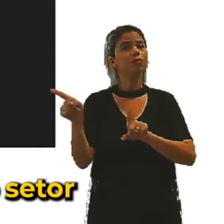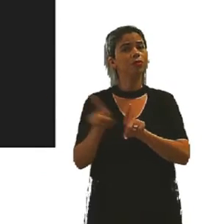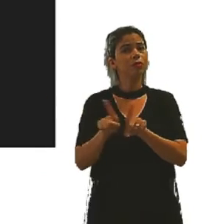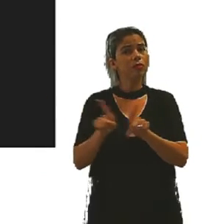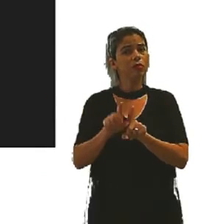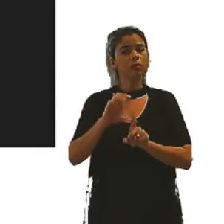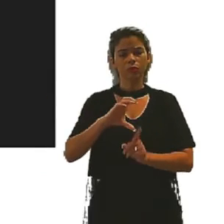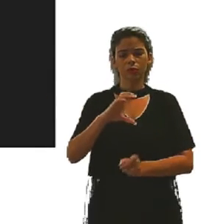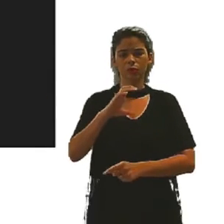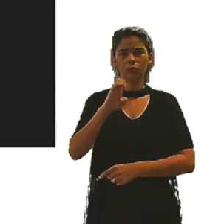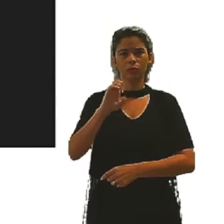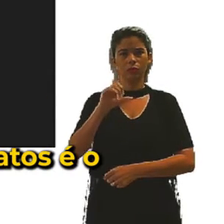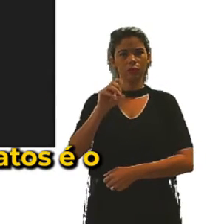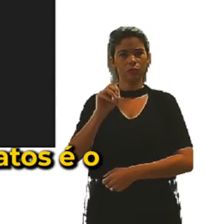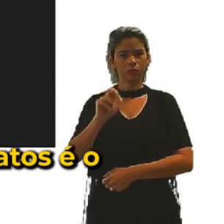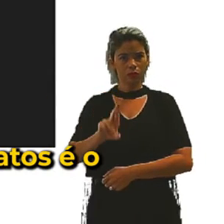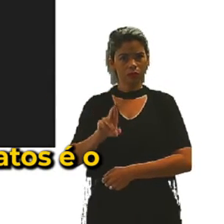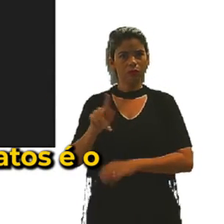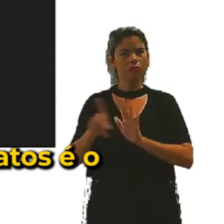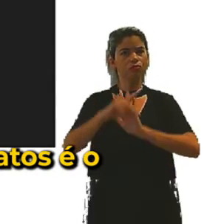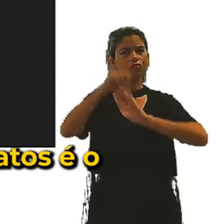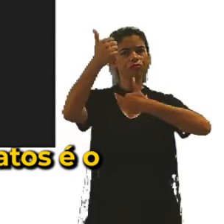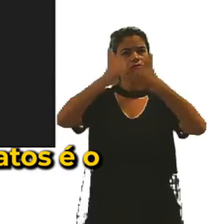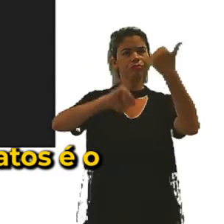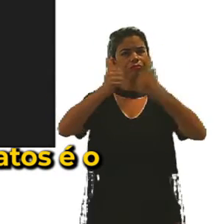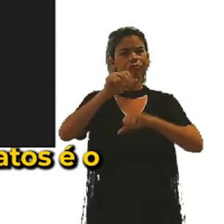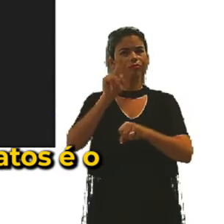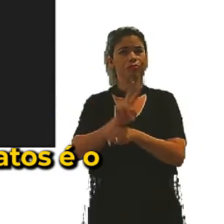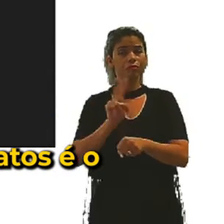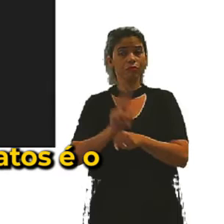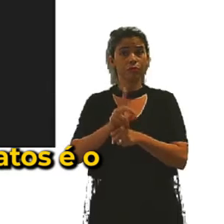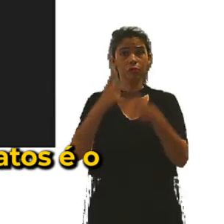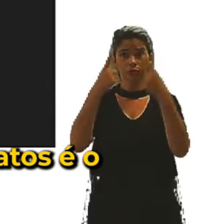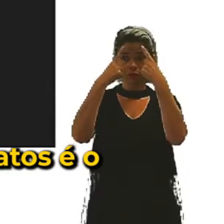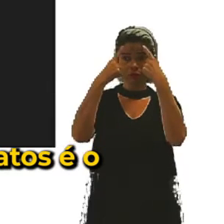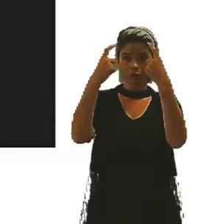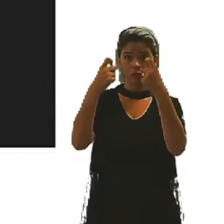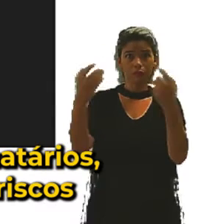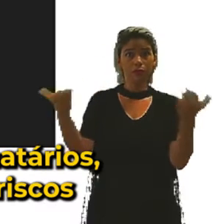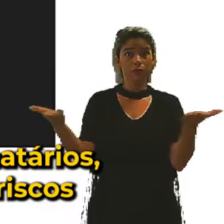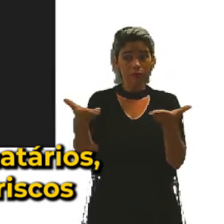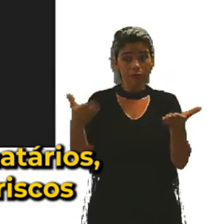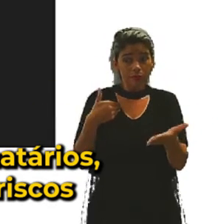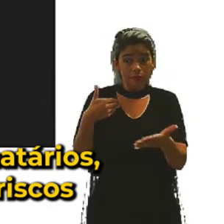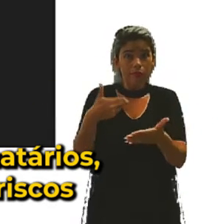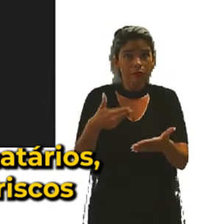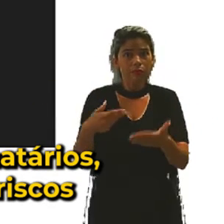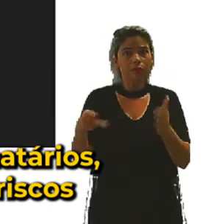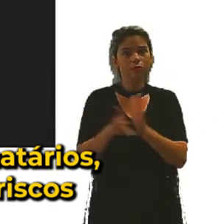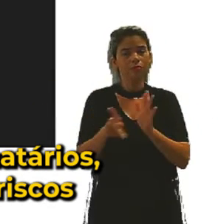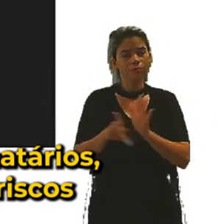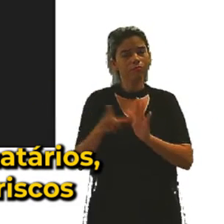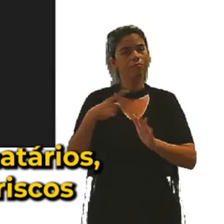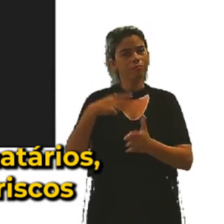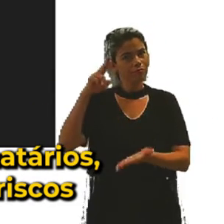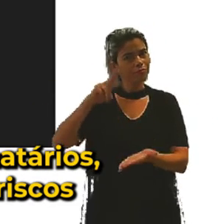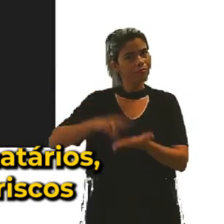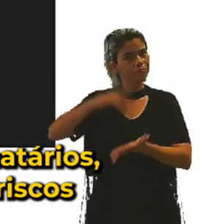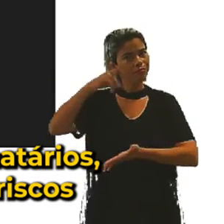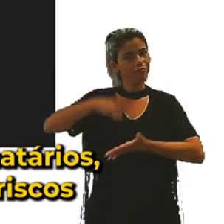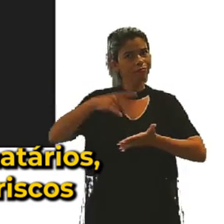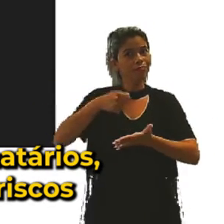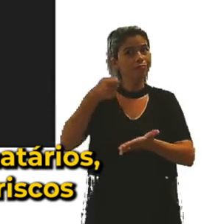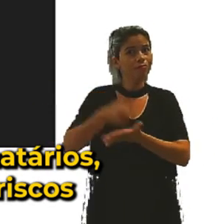o CEDO, né, de avaliação e proteção contra riscos imediatos, né, o Tratado Internacional do qual somos signatários